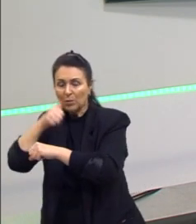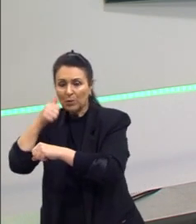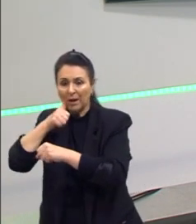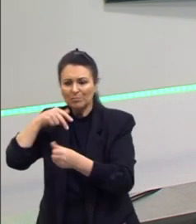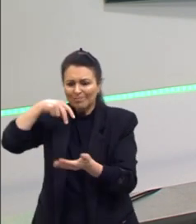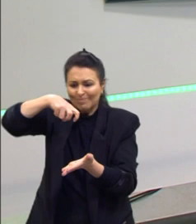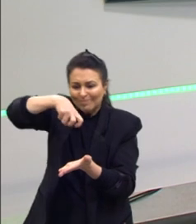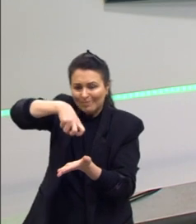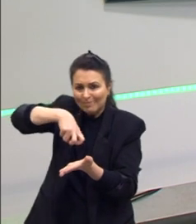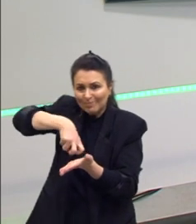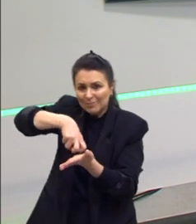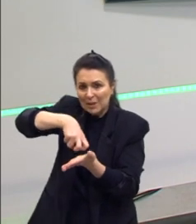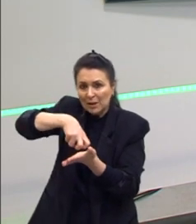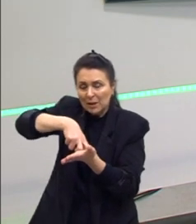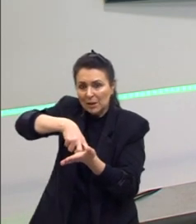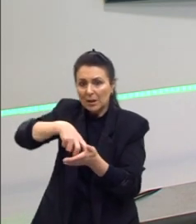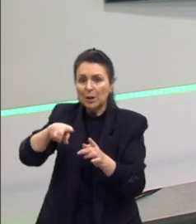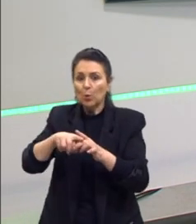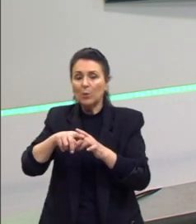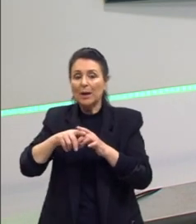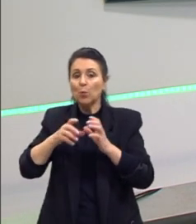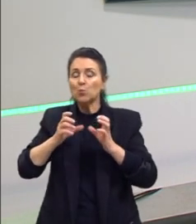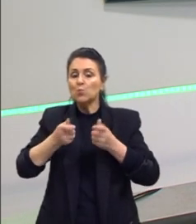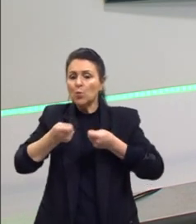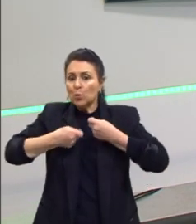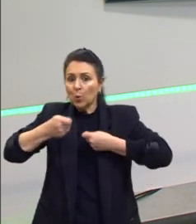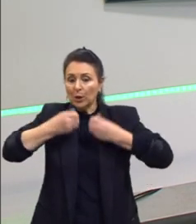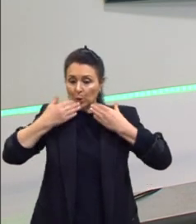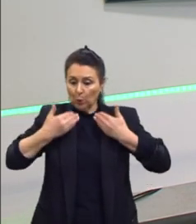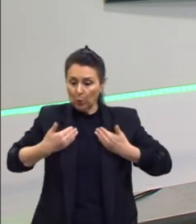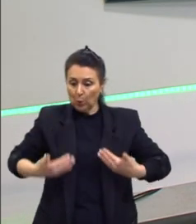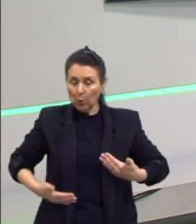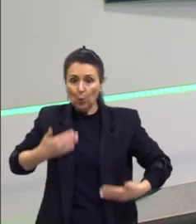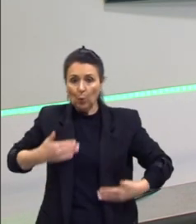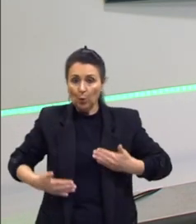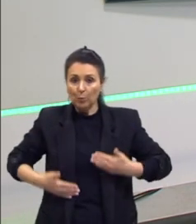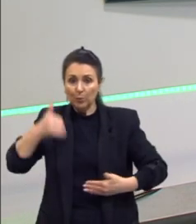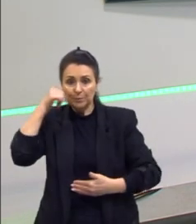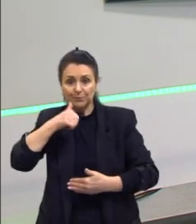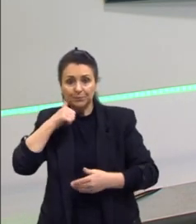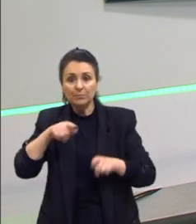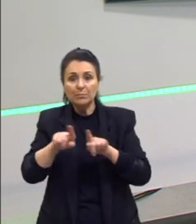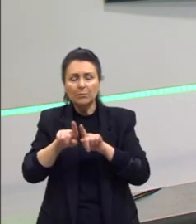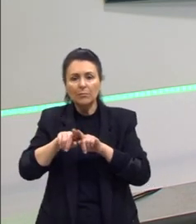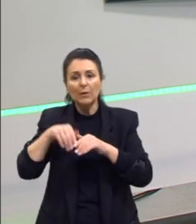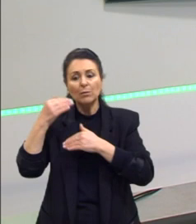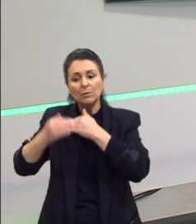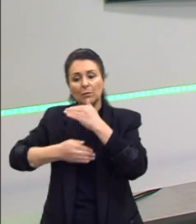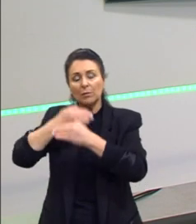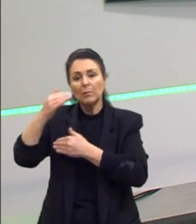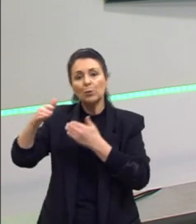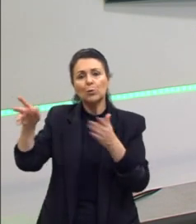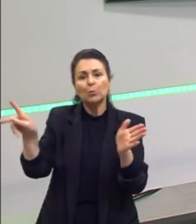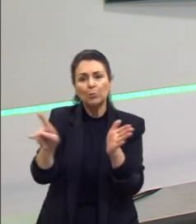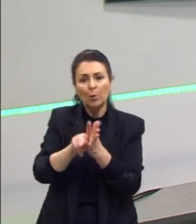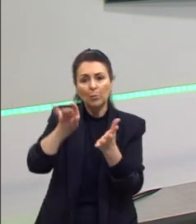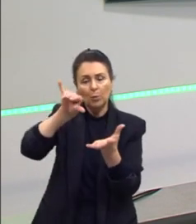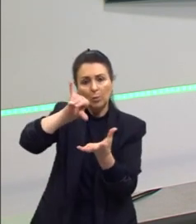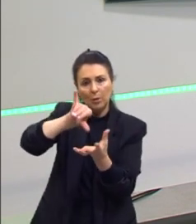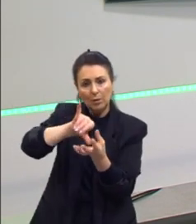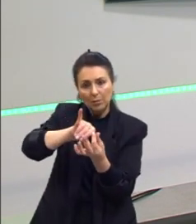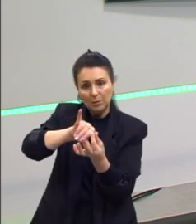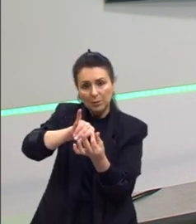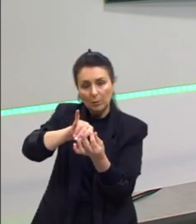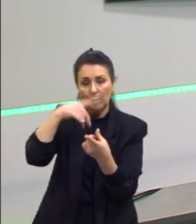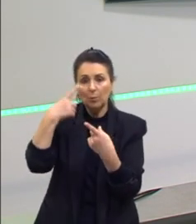condenação o controle sobre o corpo das mulheres EA relação que isso teve com desenvolvimento do capitalismo que isso